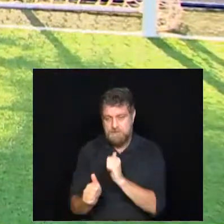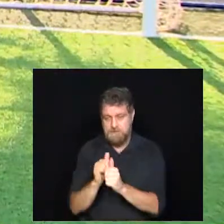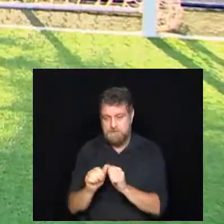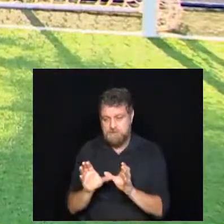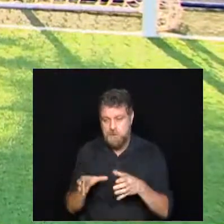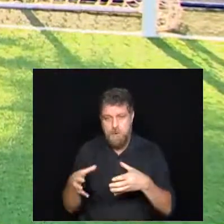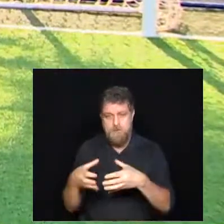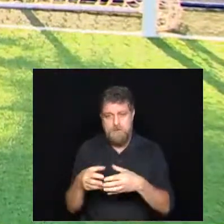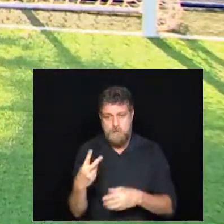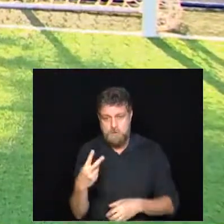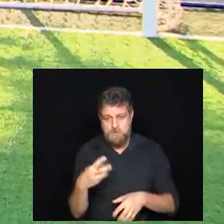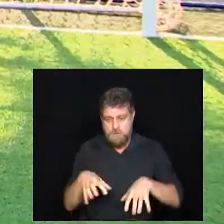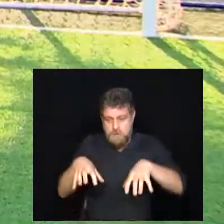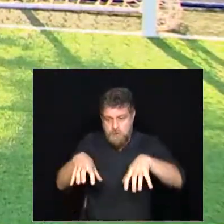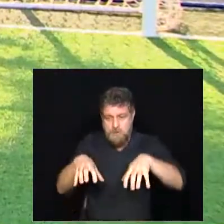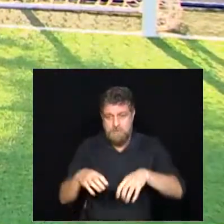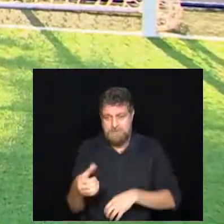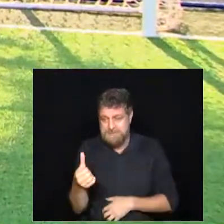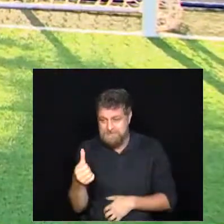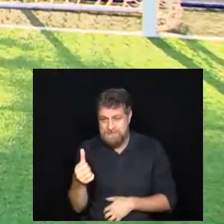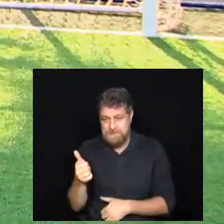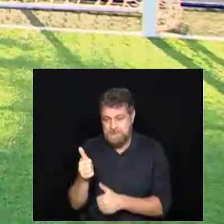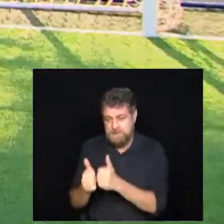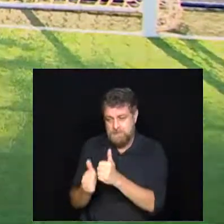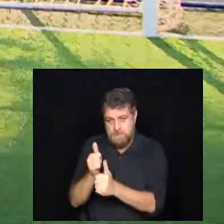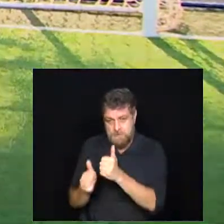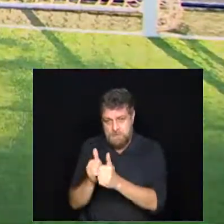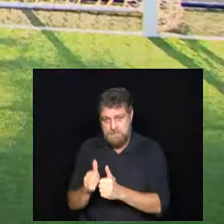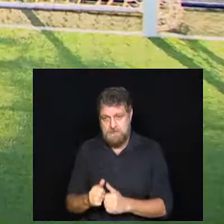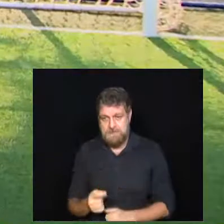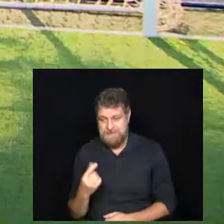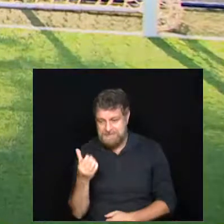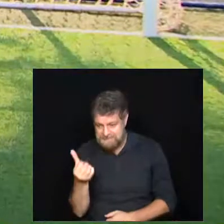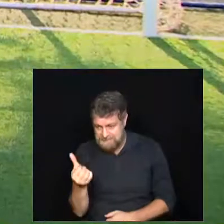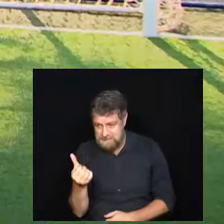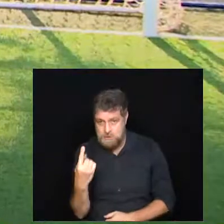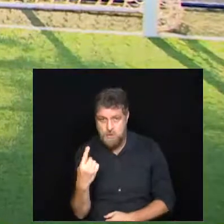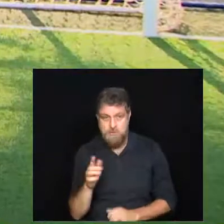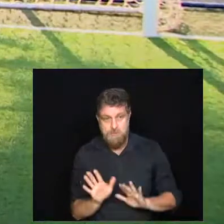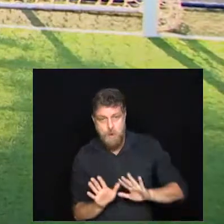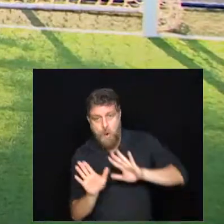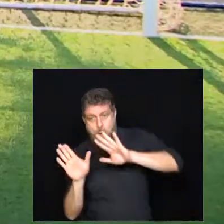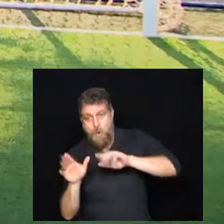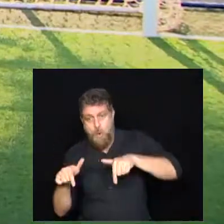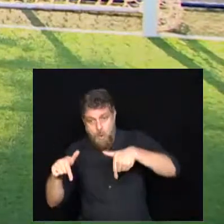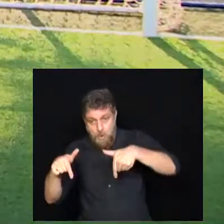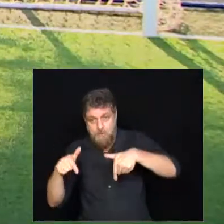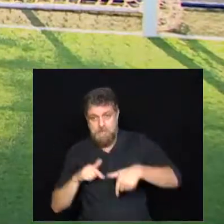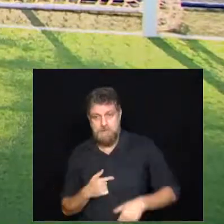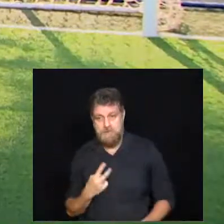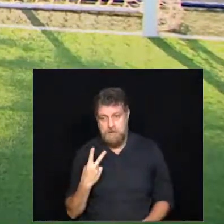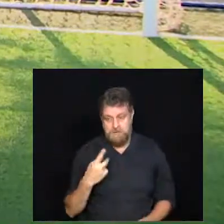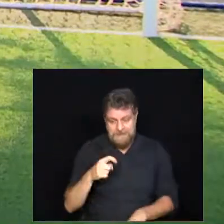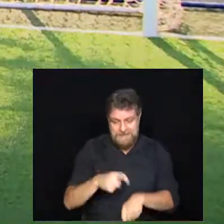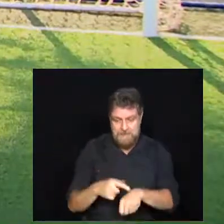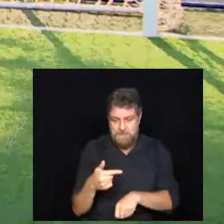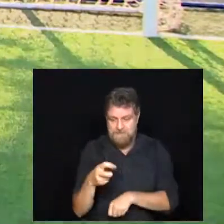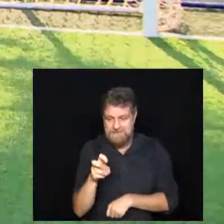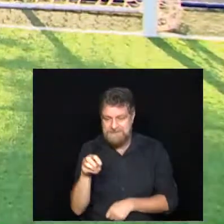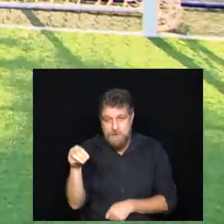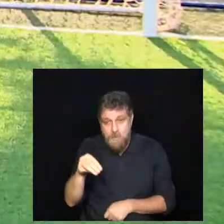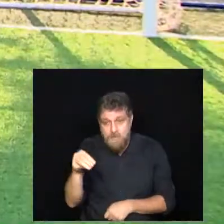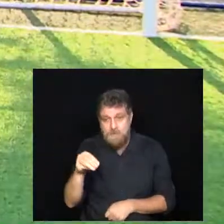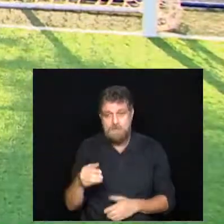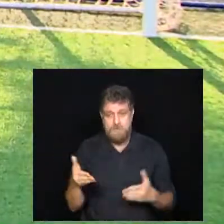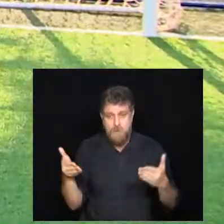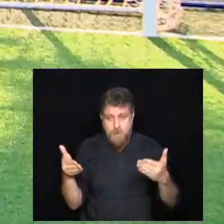2 equipes, 6 jogadores na linha e 1 no gol. E são 2 tempos de 25 minutos.